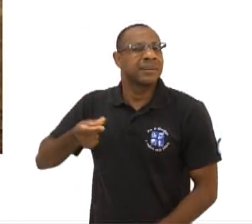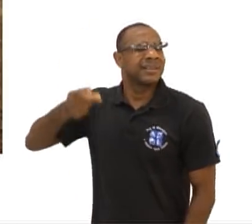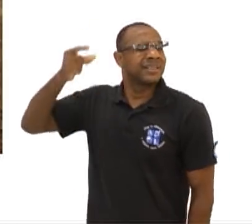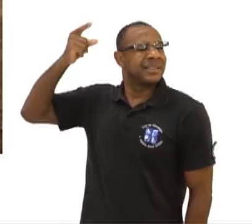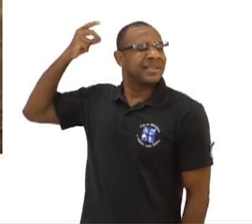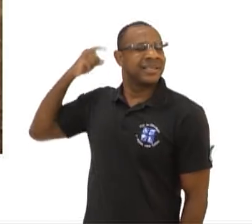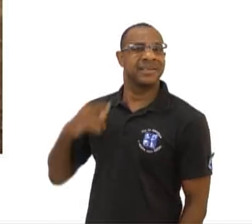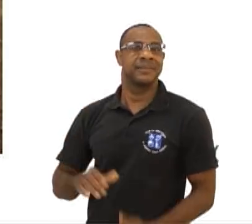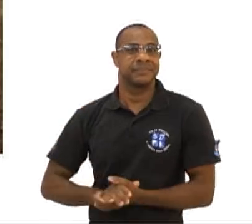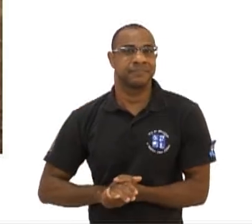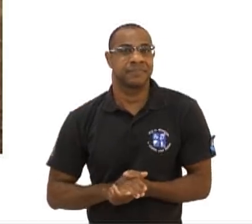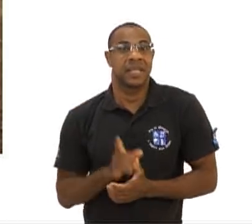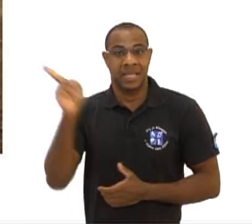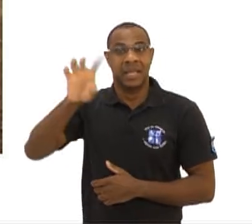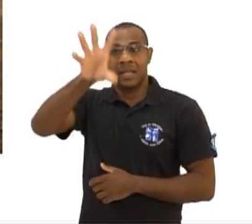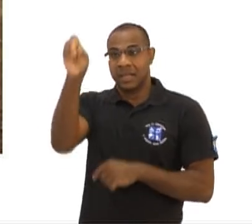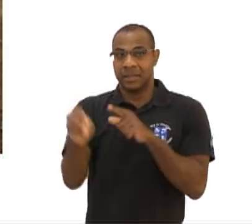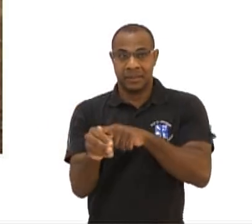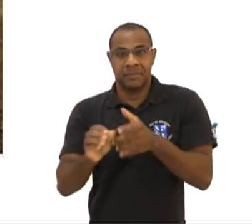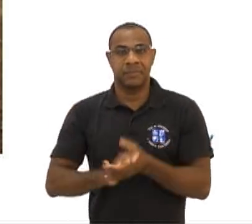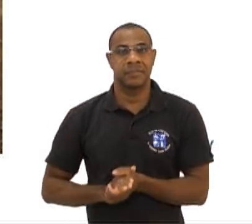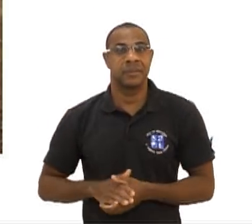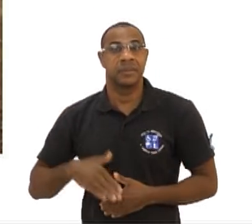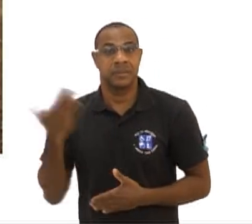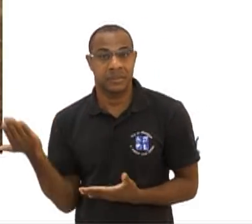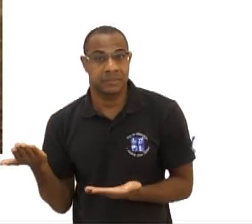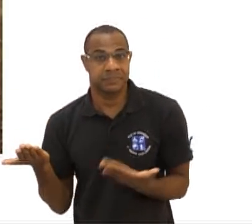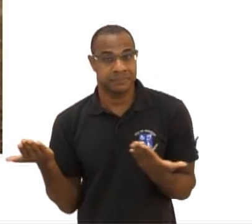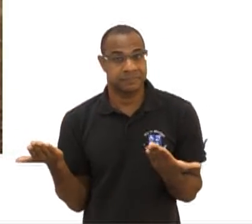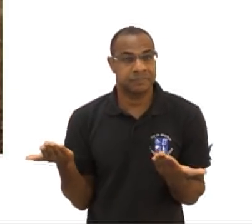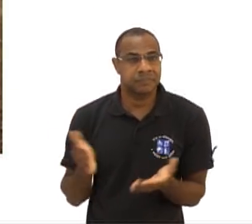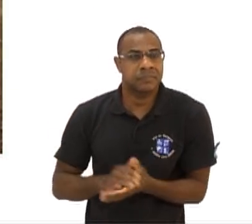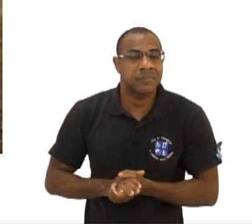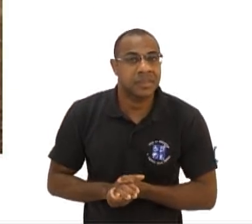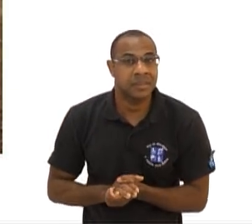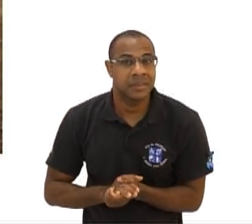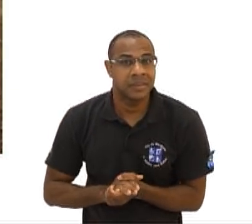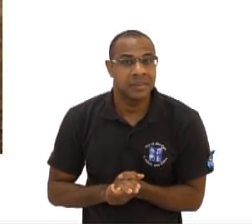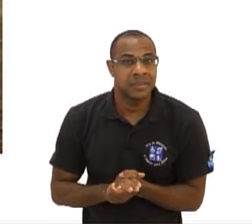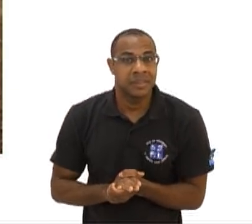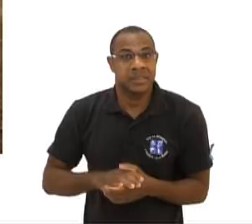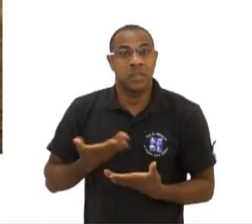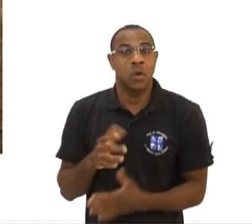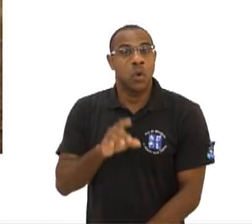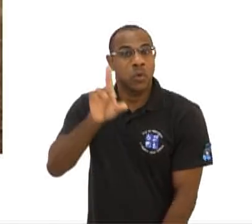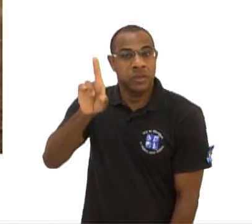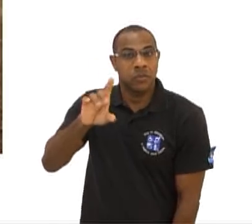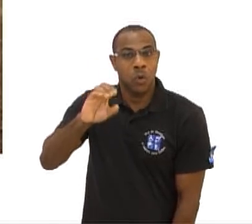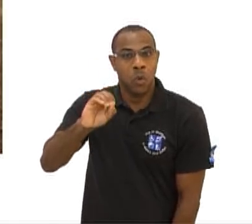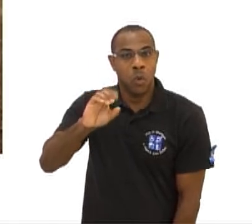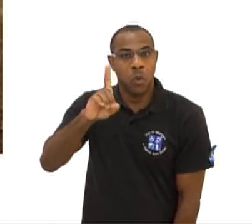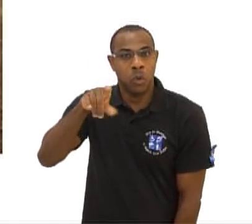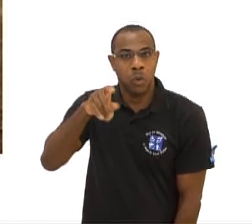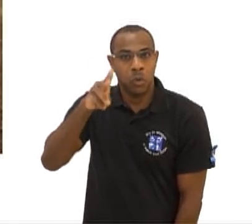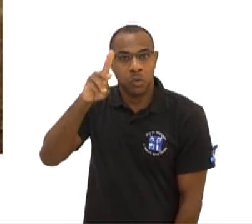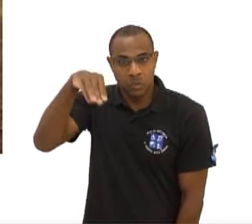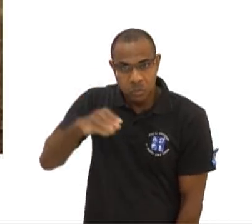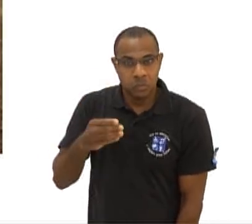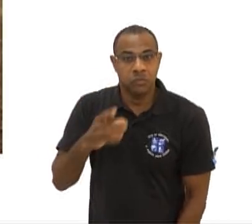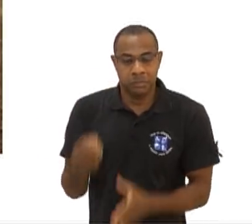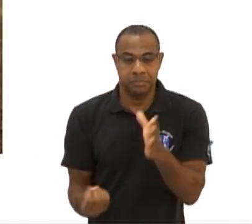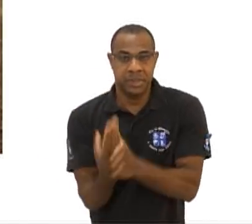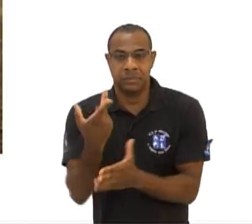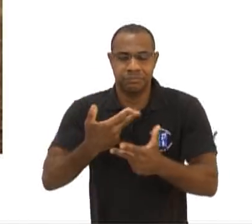África. Então, era uma vez o deus Olorum. O deus Olorum foi o criador de todas